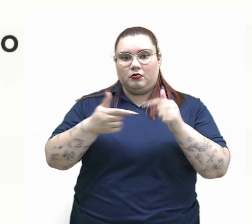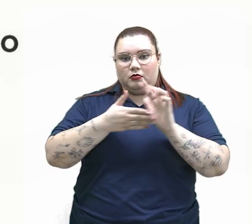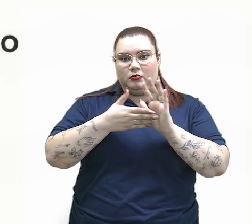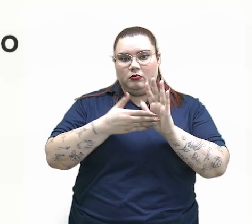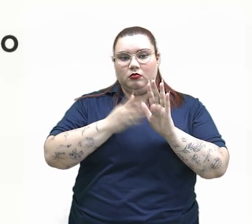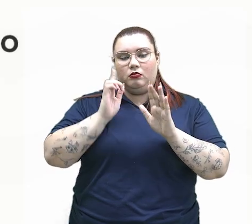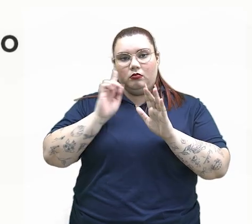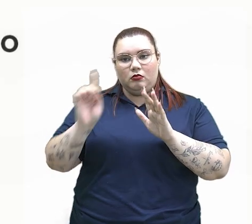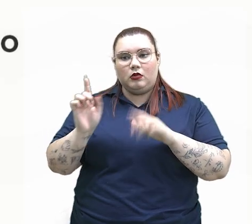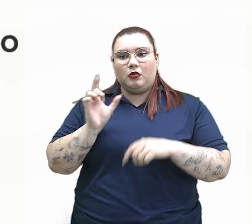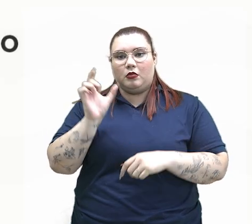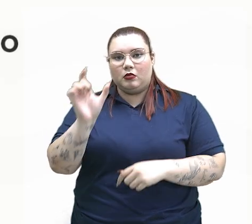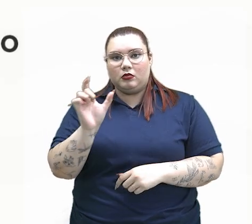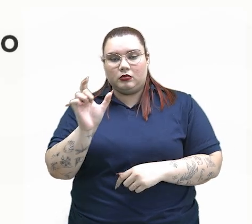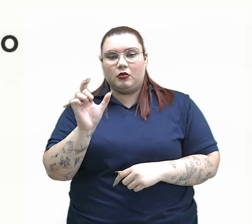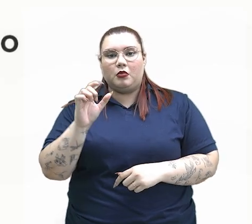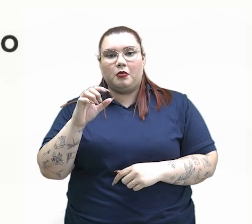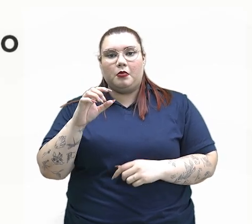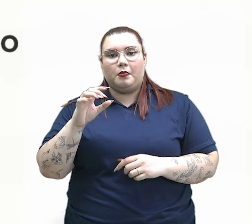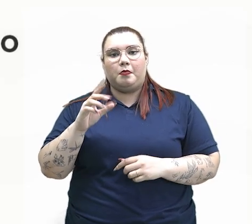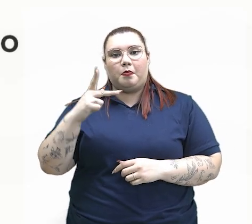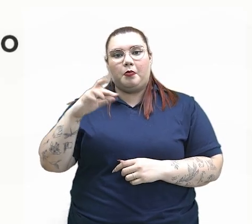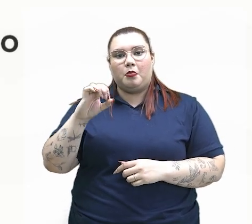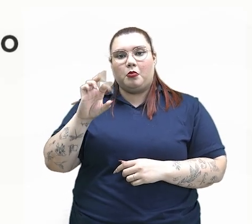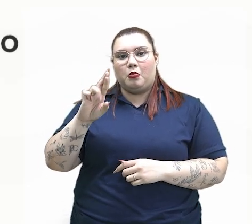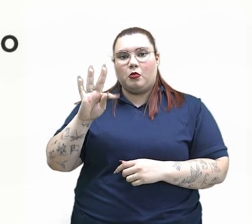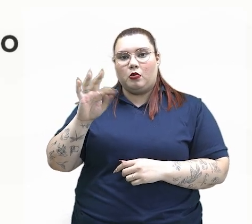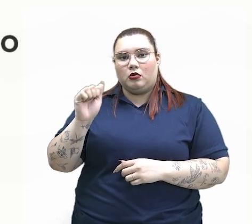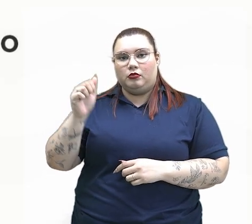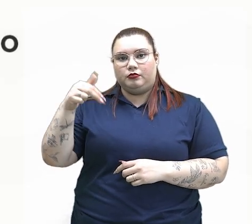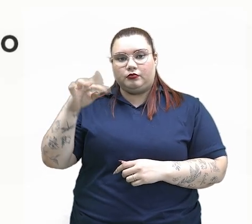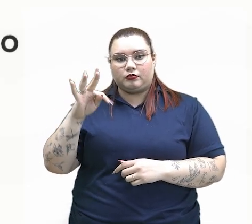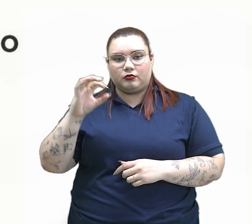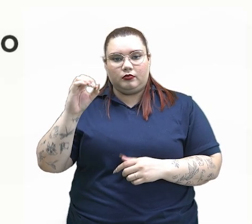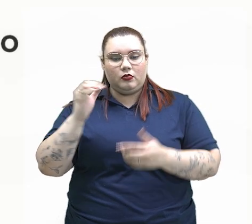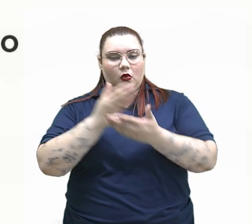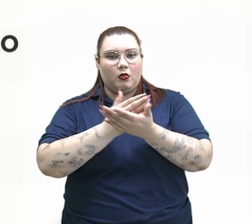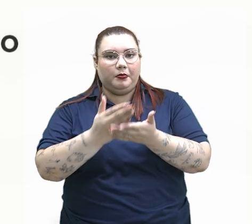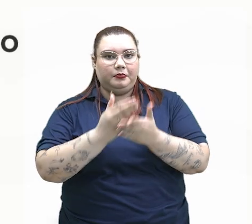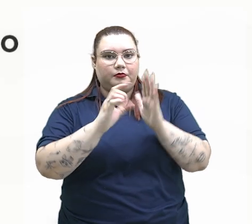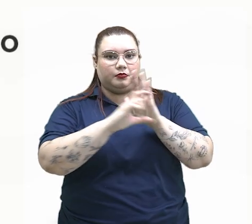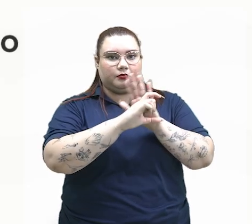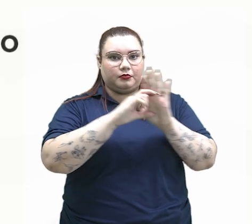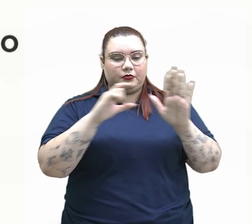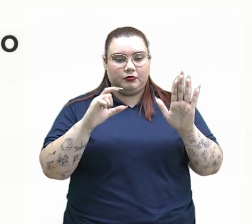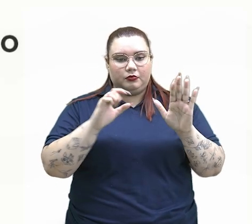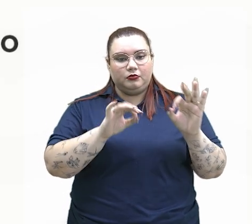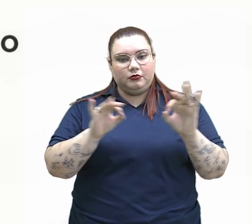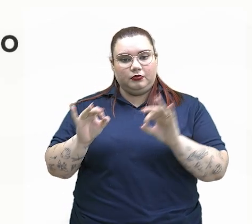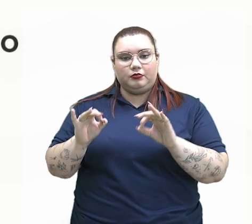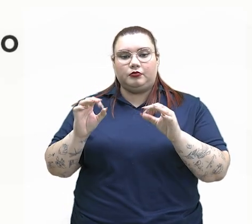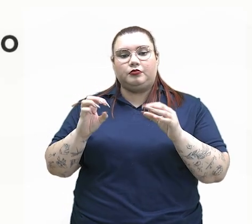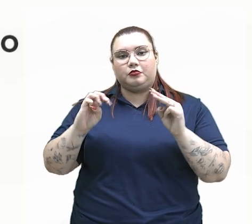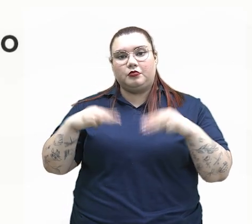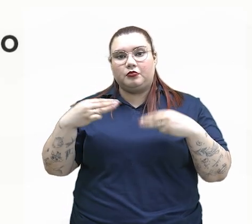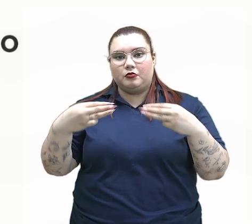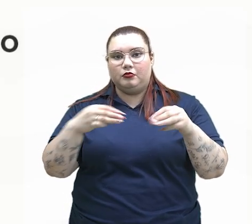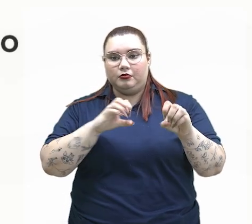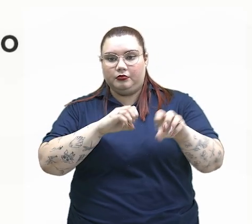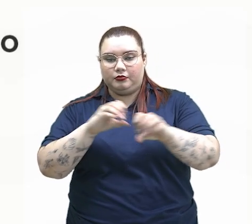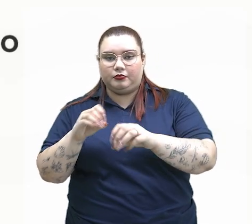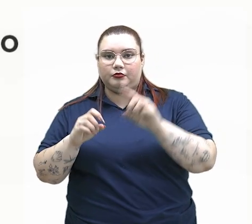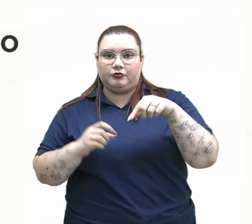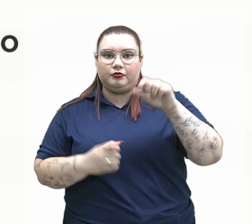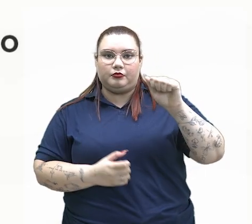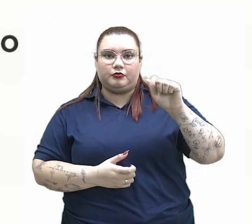esse conectivo de conclusão, que é o portanto, que vai iniciar o parágrafo, tá? E o Ministério da Educação, que é o agente.